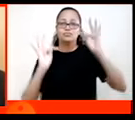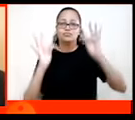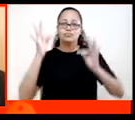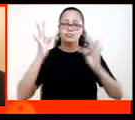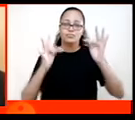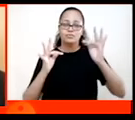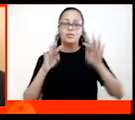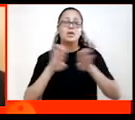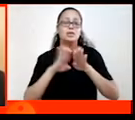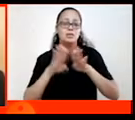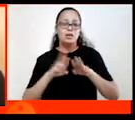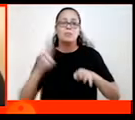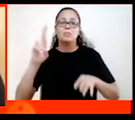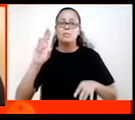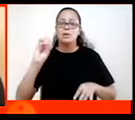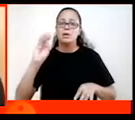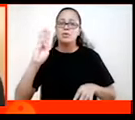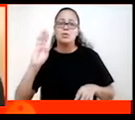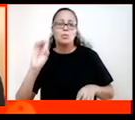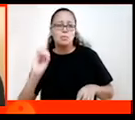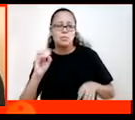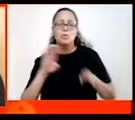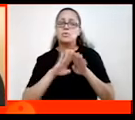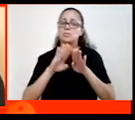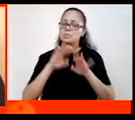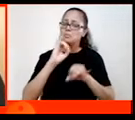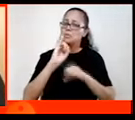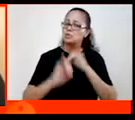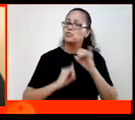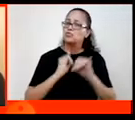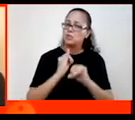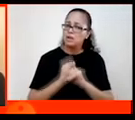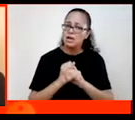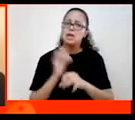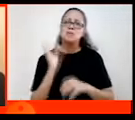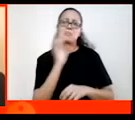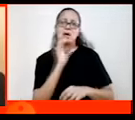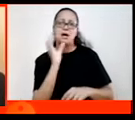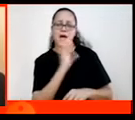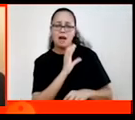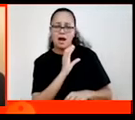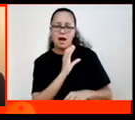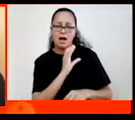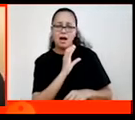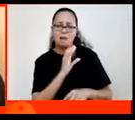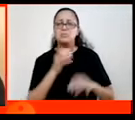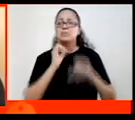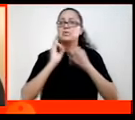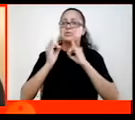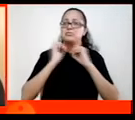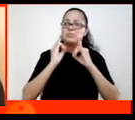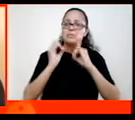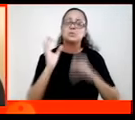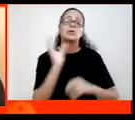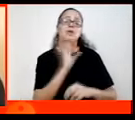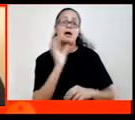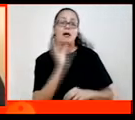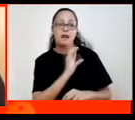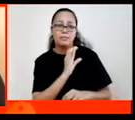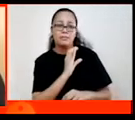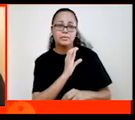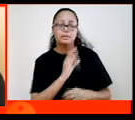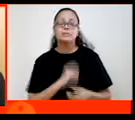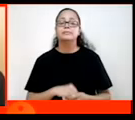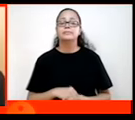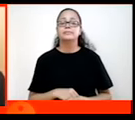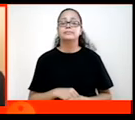da robotização, da internet, as fibras óticas, né, conexões mais velozes, né, transferências de informações de maneira muito mais rápida,